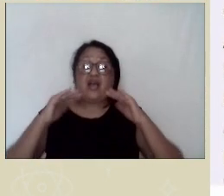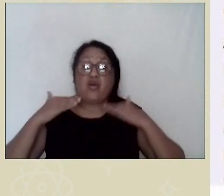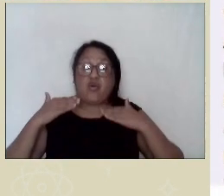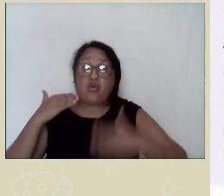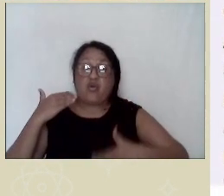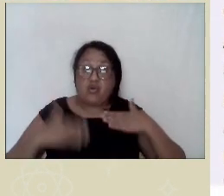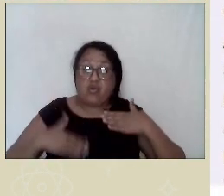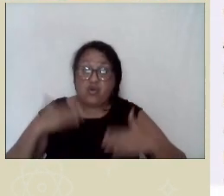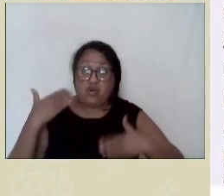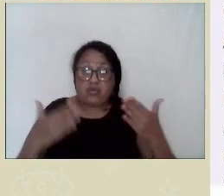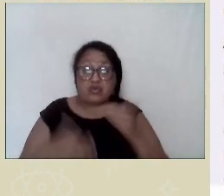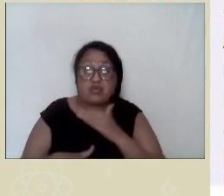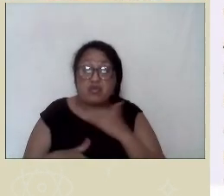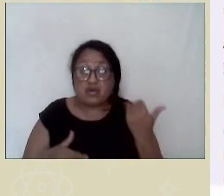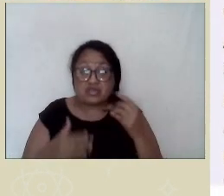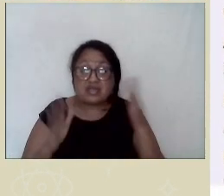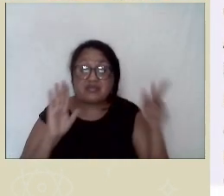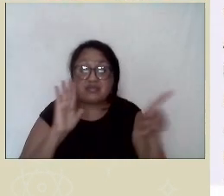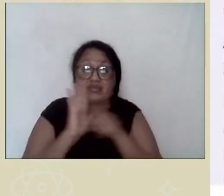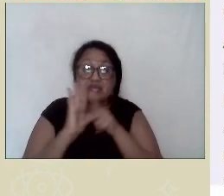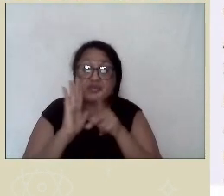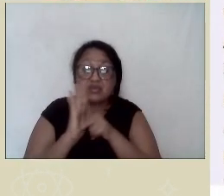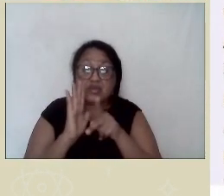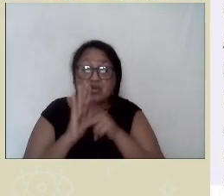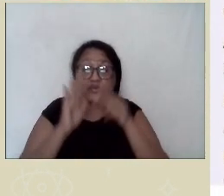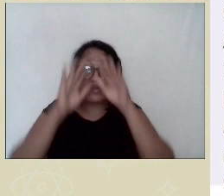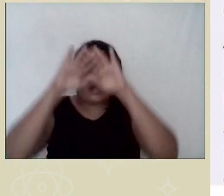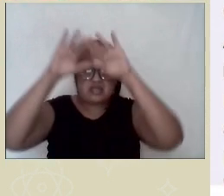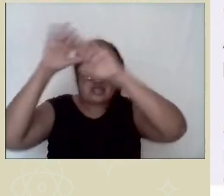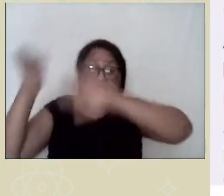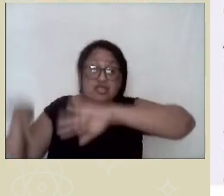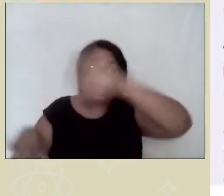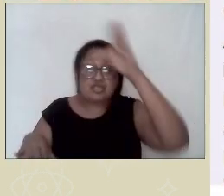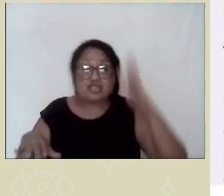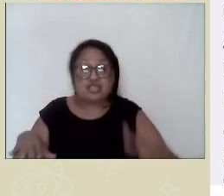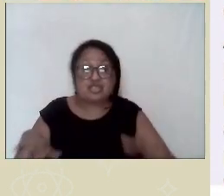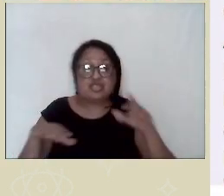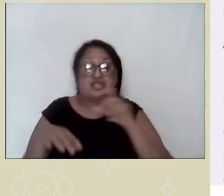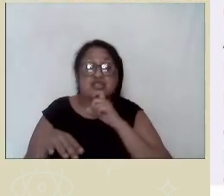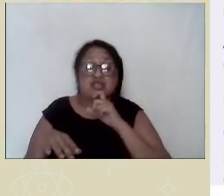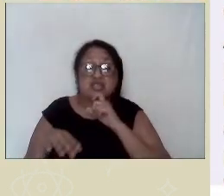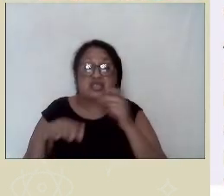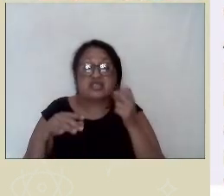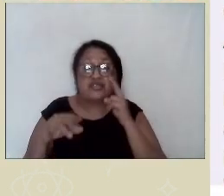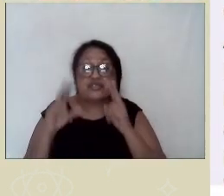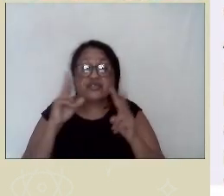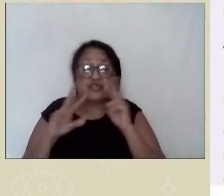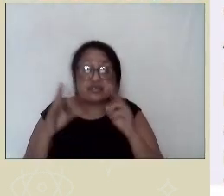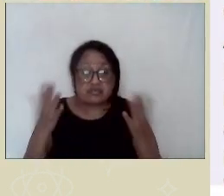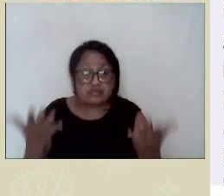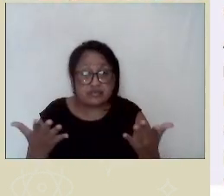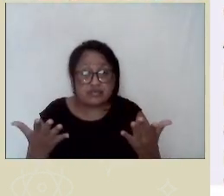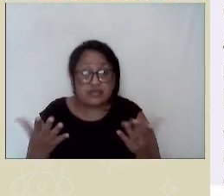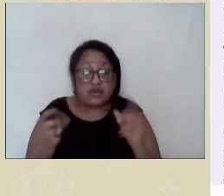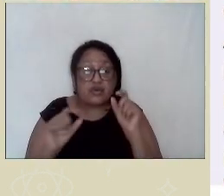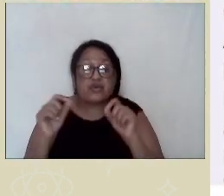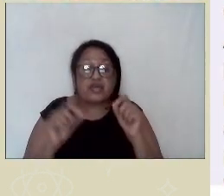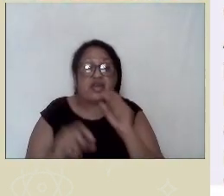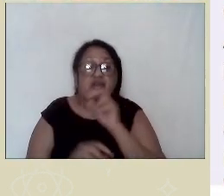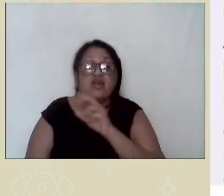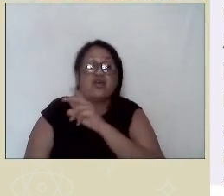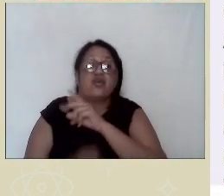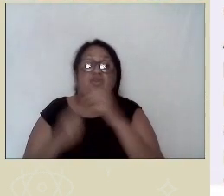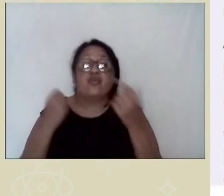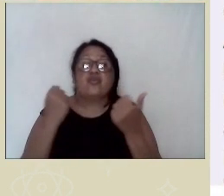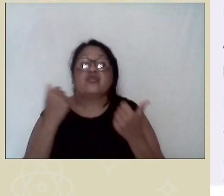da própria geleira Kumbu sinalizou chamou a atenção destacou Sherin Pandeibod vice-presidente da associação de